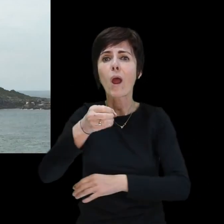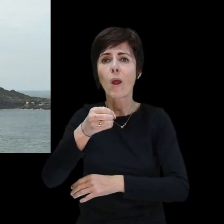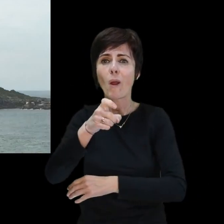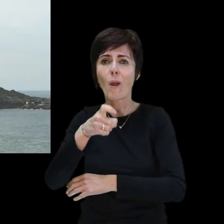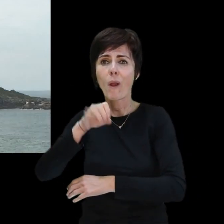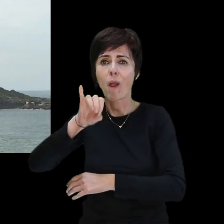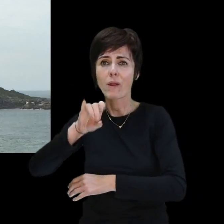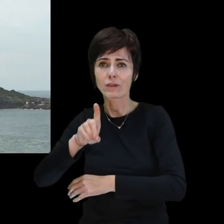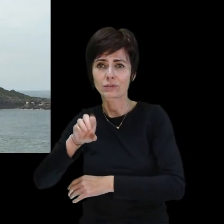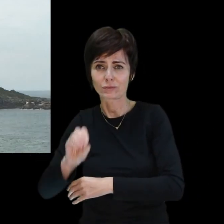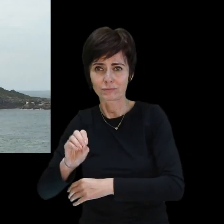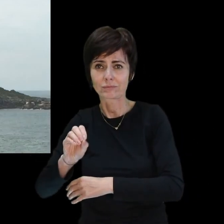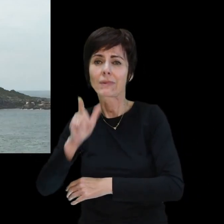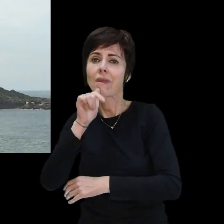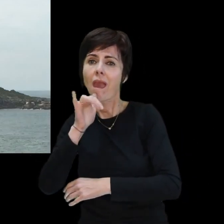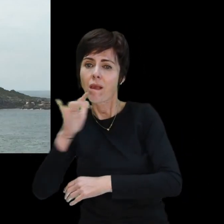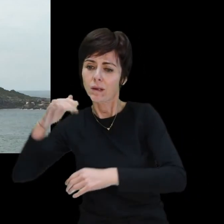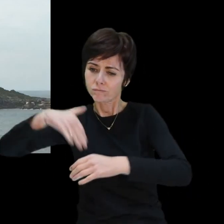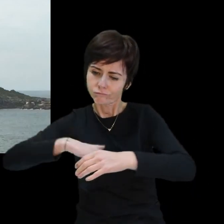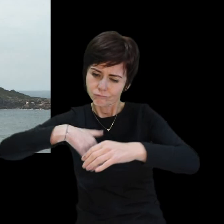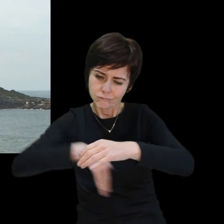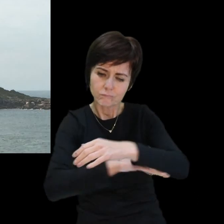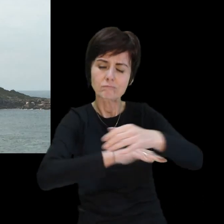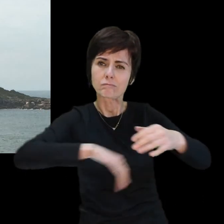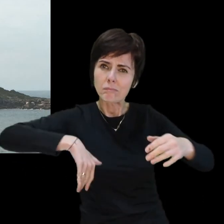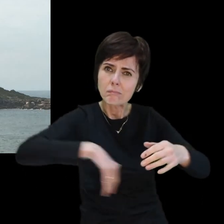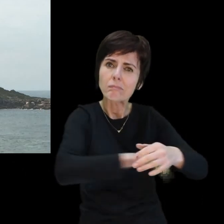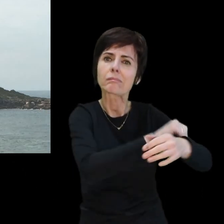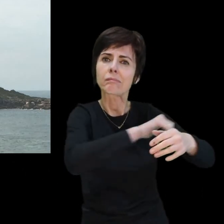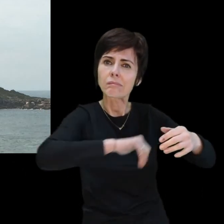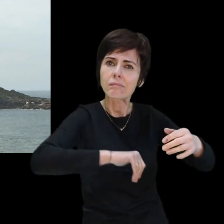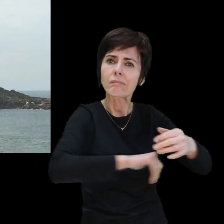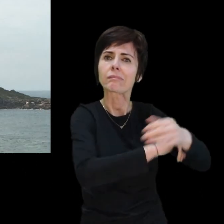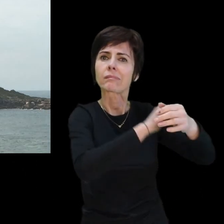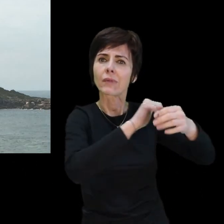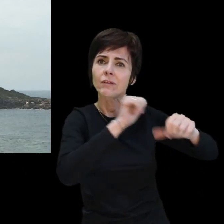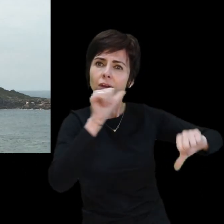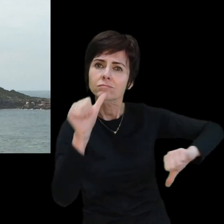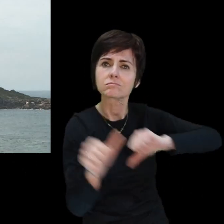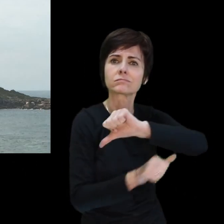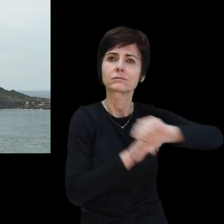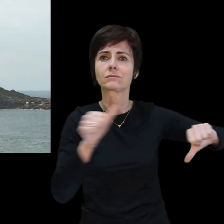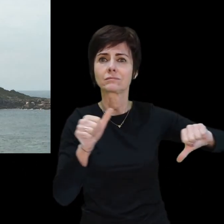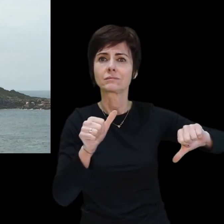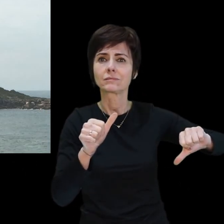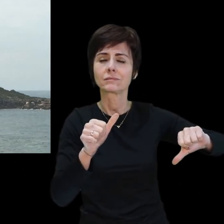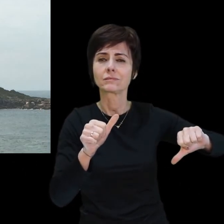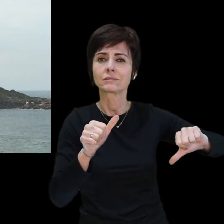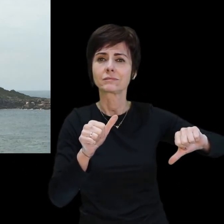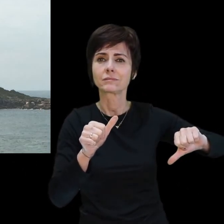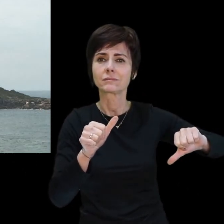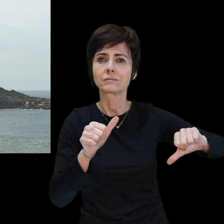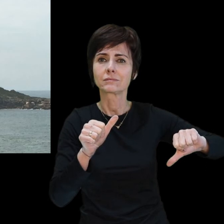arrastados pela água, que depois a água evapora ou goteja, enfim, ela vai diminuindo a